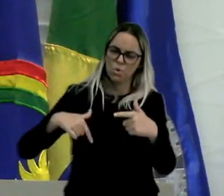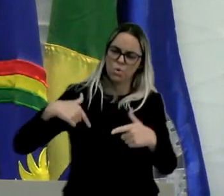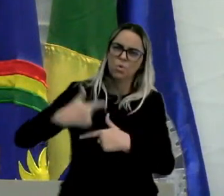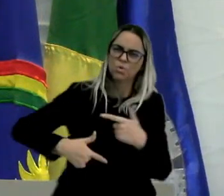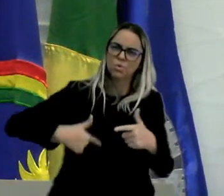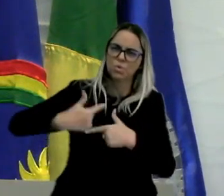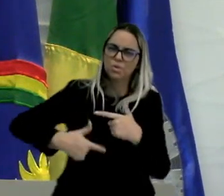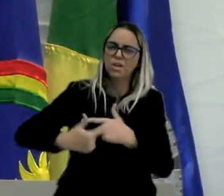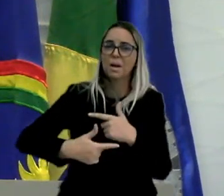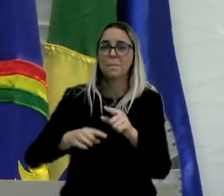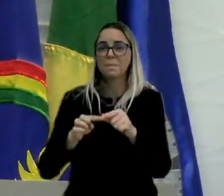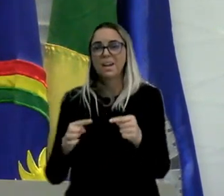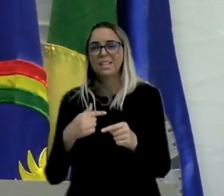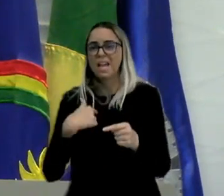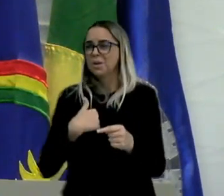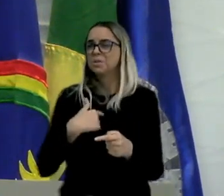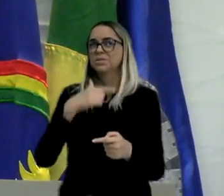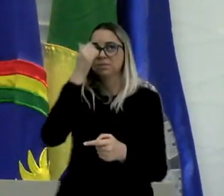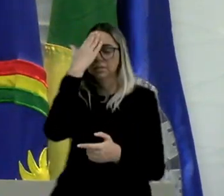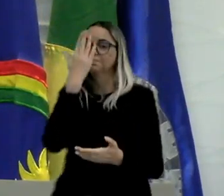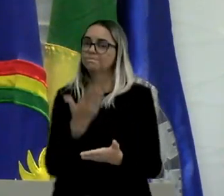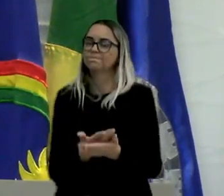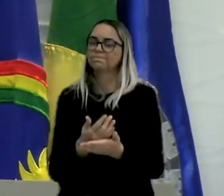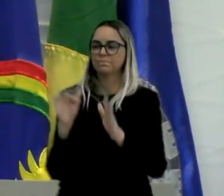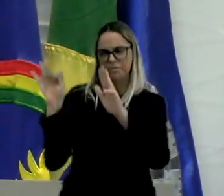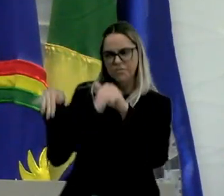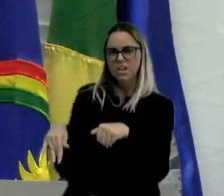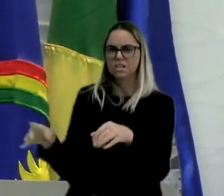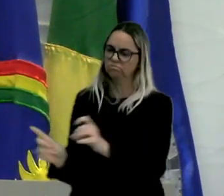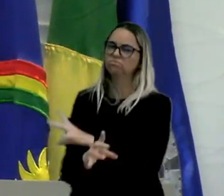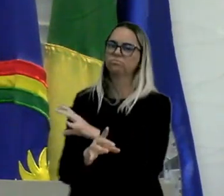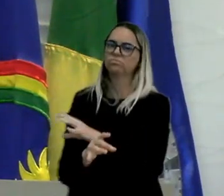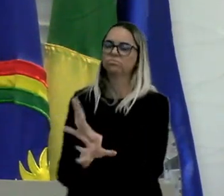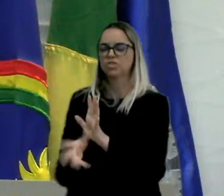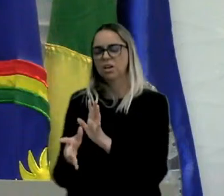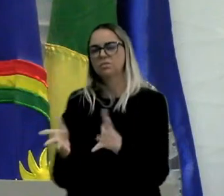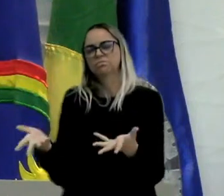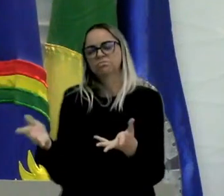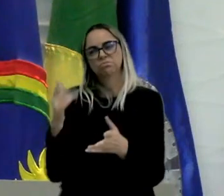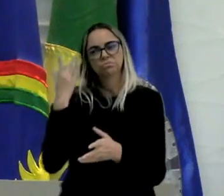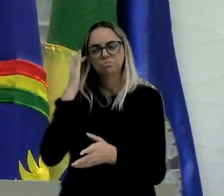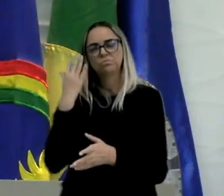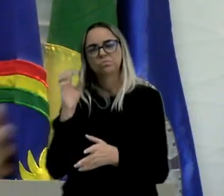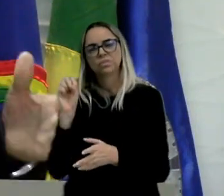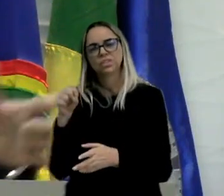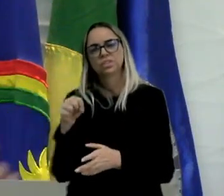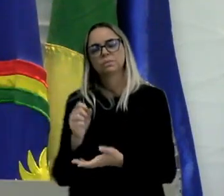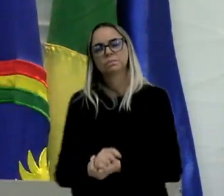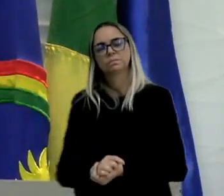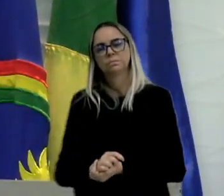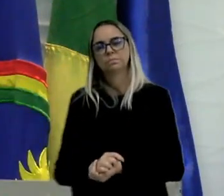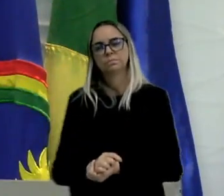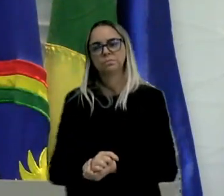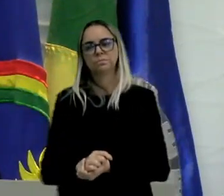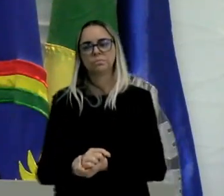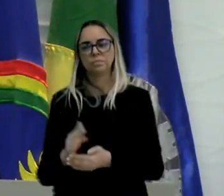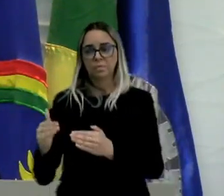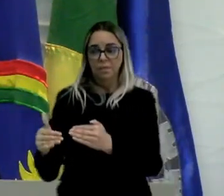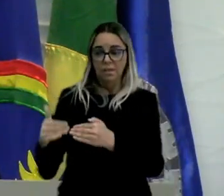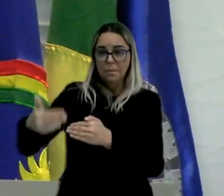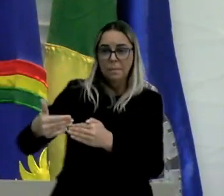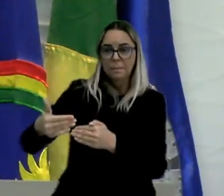Mas eu acredito que logo logo vai ser terminada aquela retó de calçamento já era para ter terminado a tempo ali na frente da casa do amigo